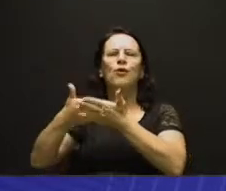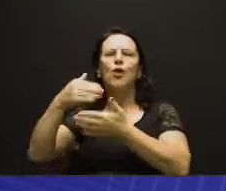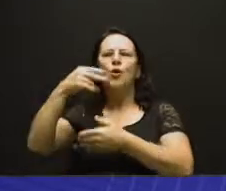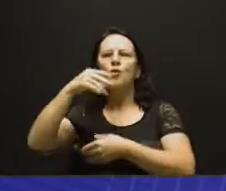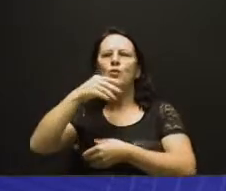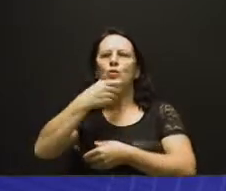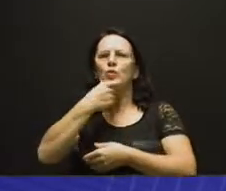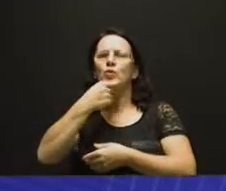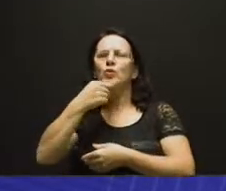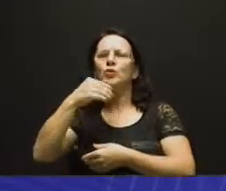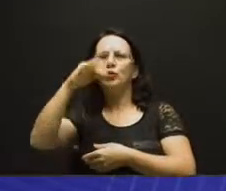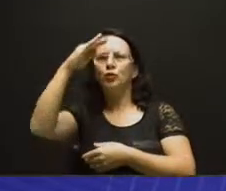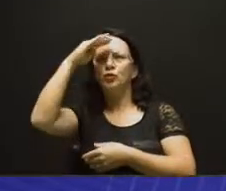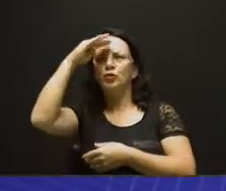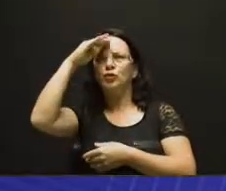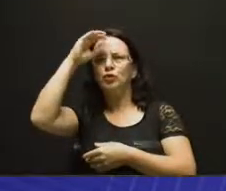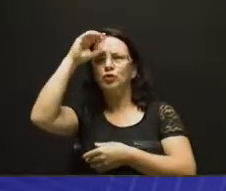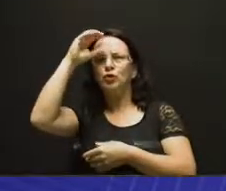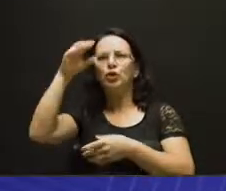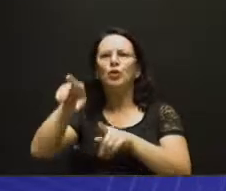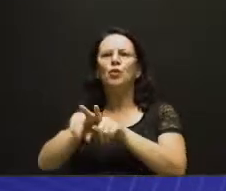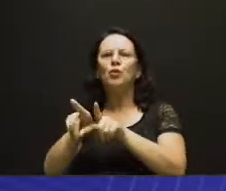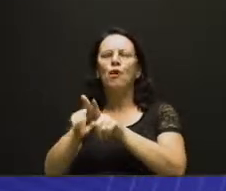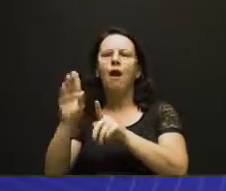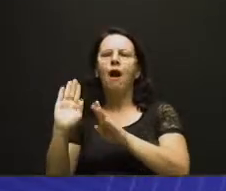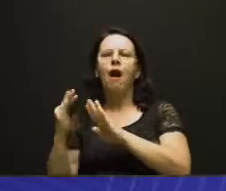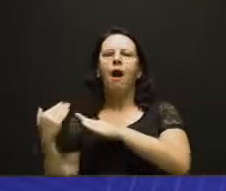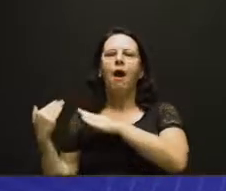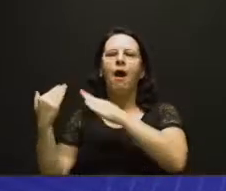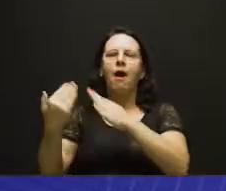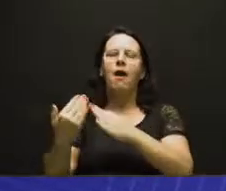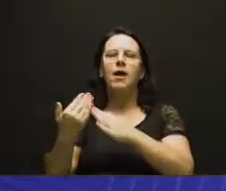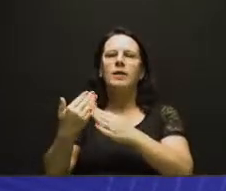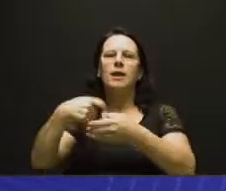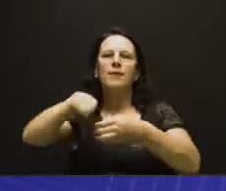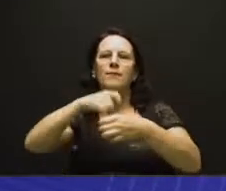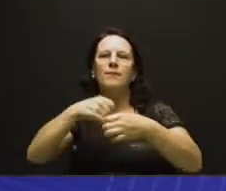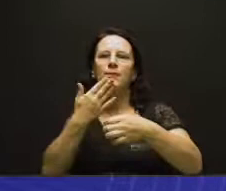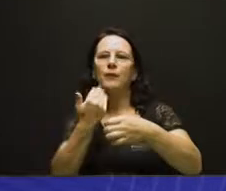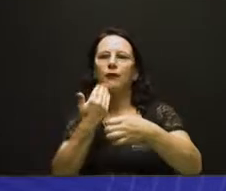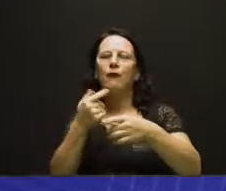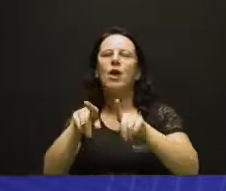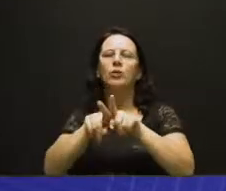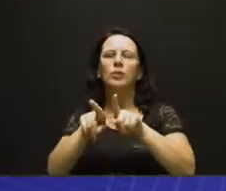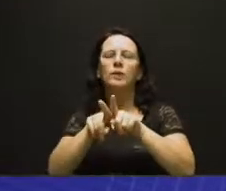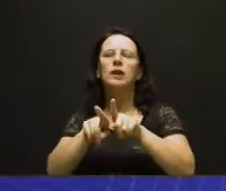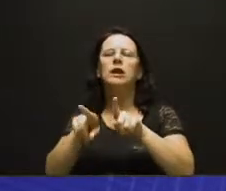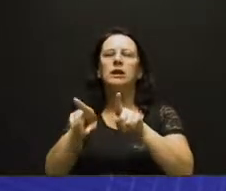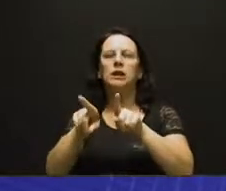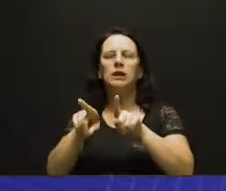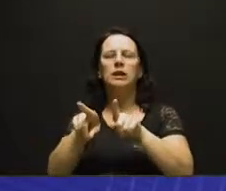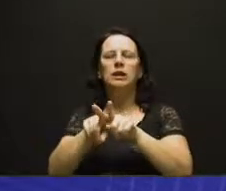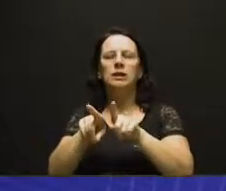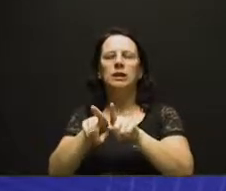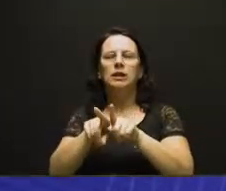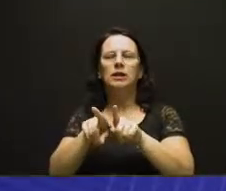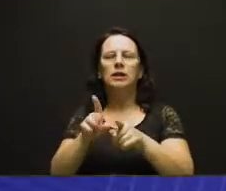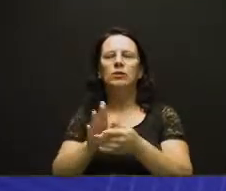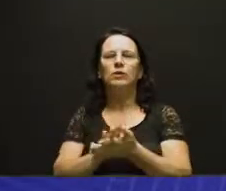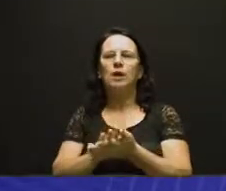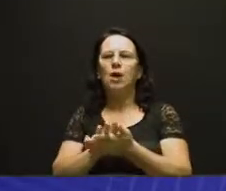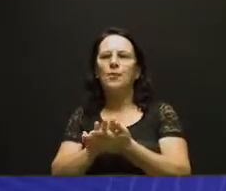na porta recebendo as crianças até a merendeira aaa a moça que faz a inspeção